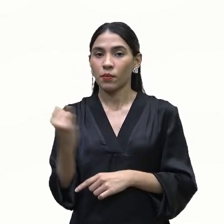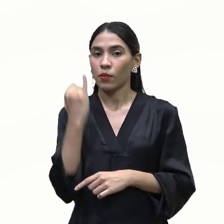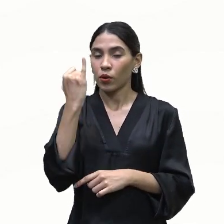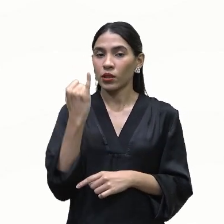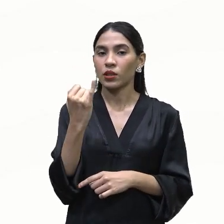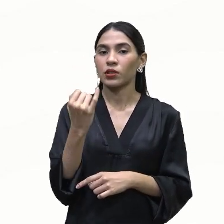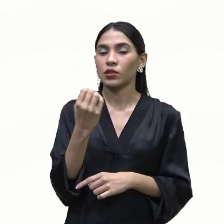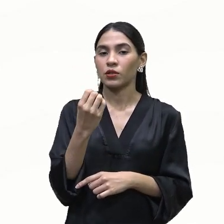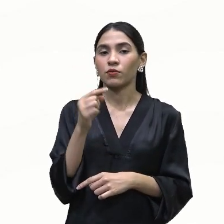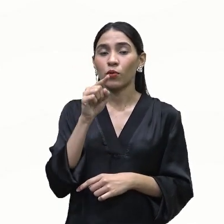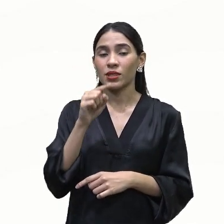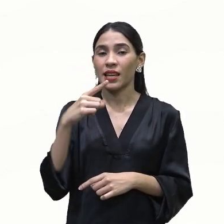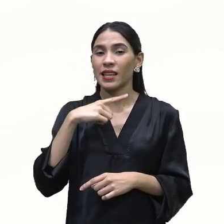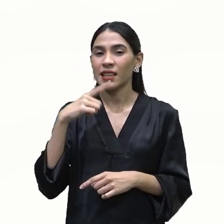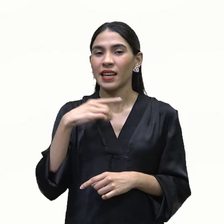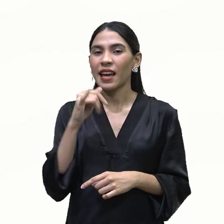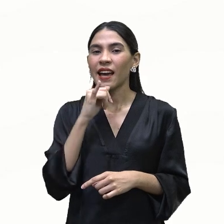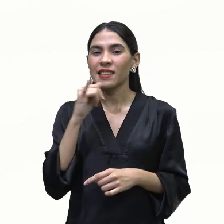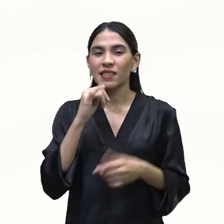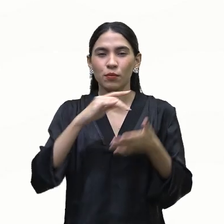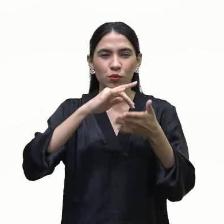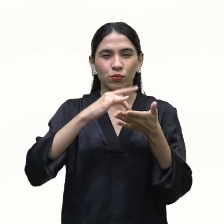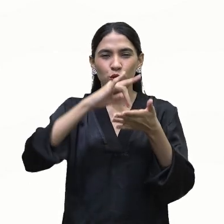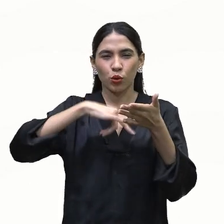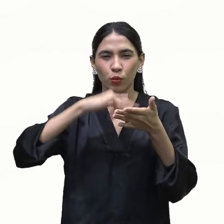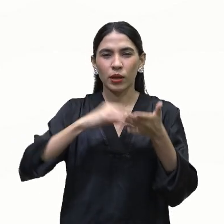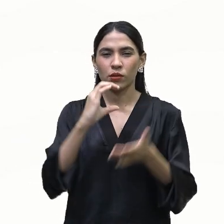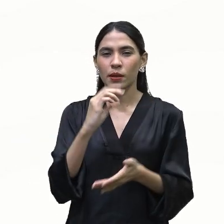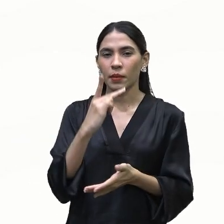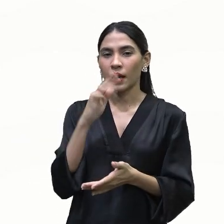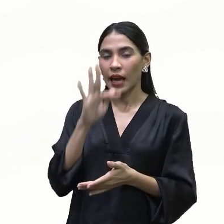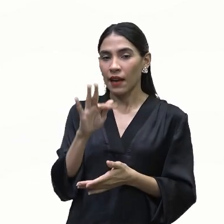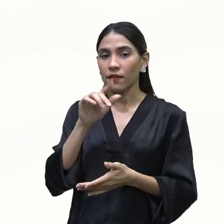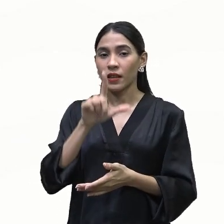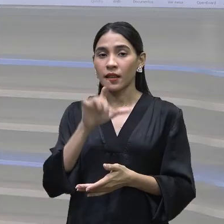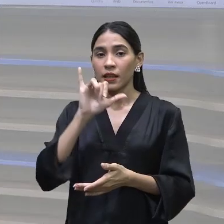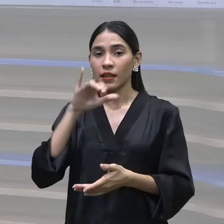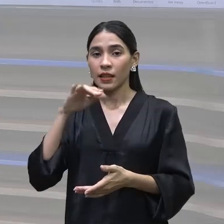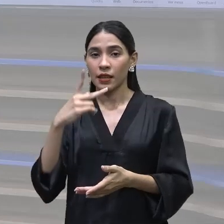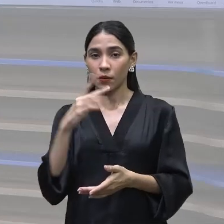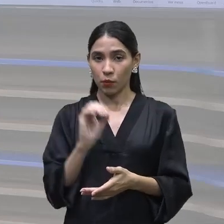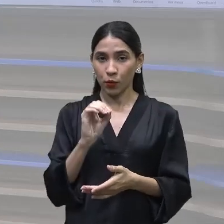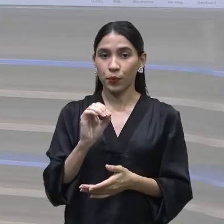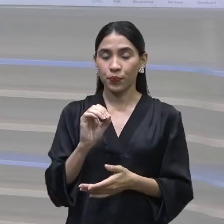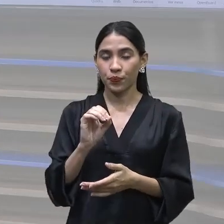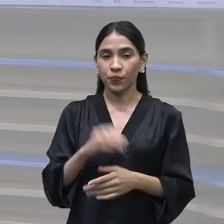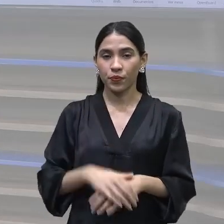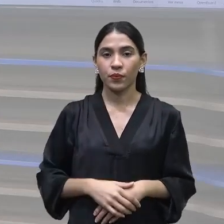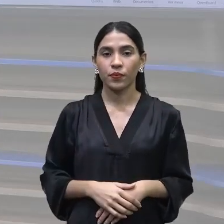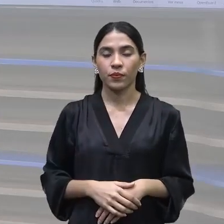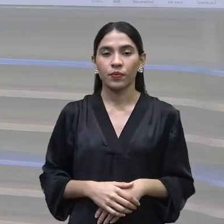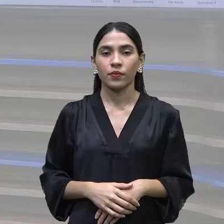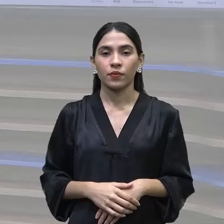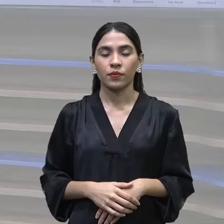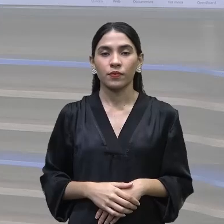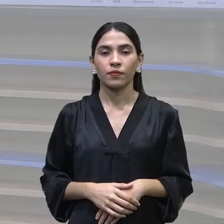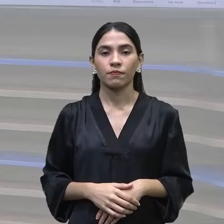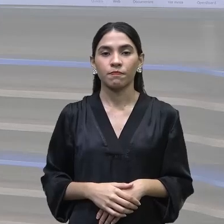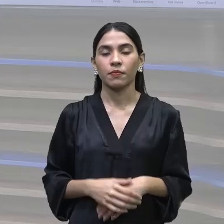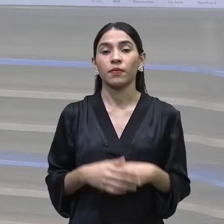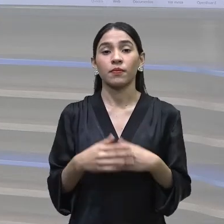bom score no Serasa, ou seja, você tenha o nome limpo e CPF limpo também, tá bom? Agora,